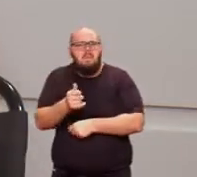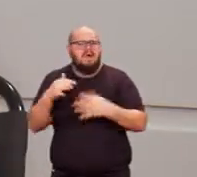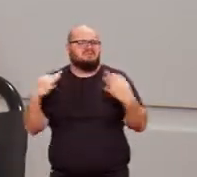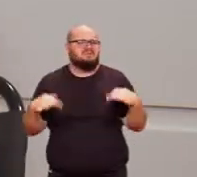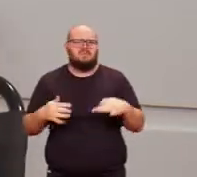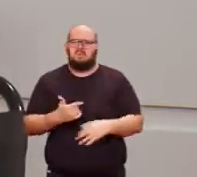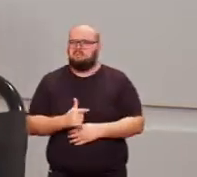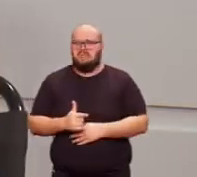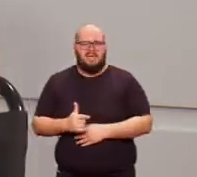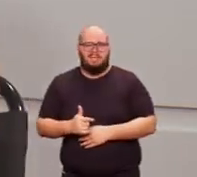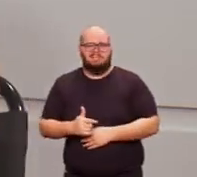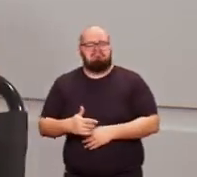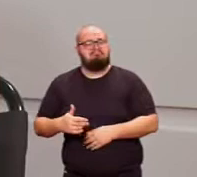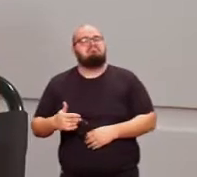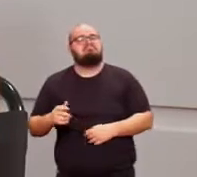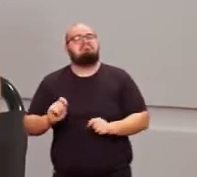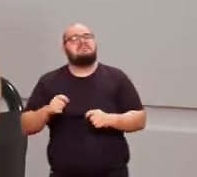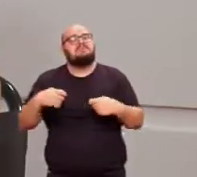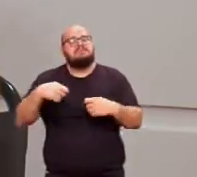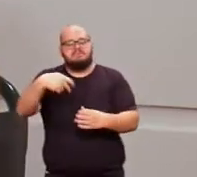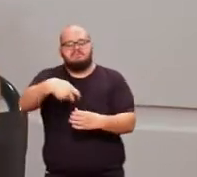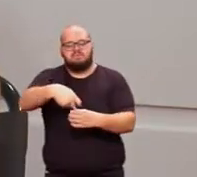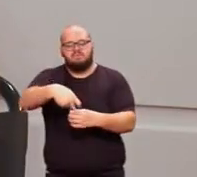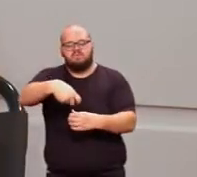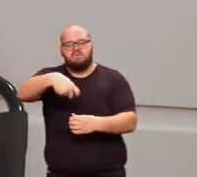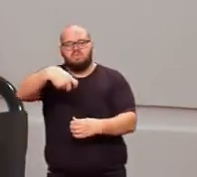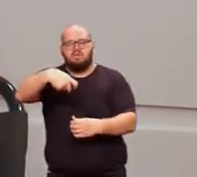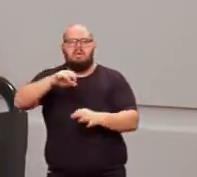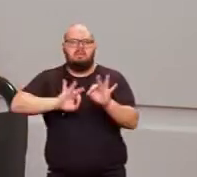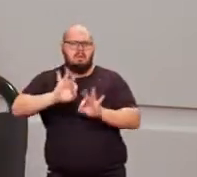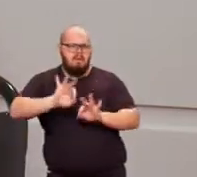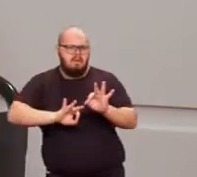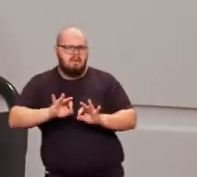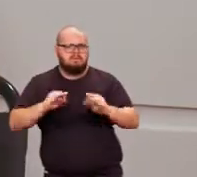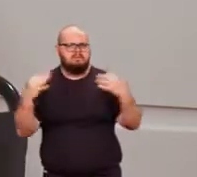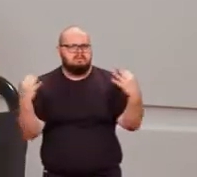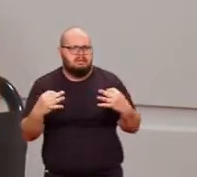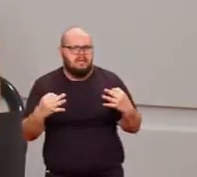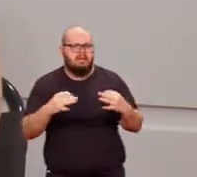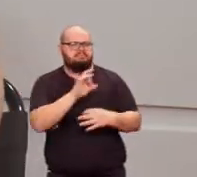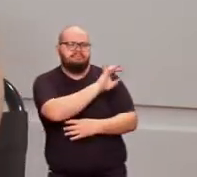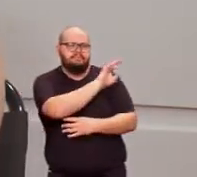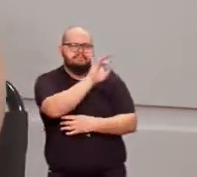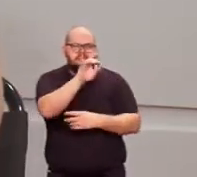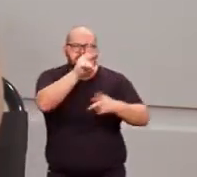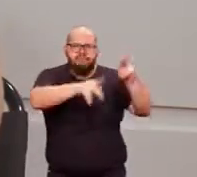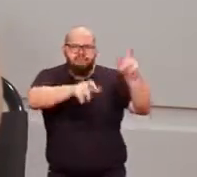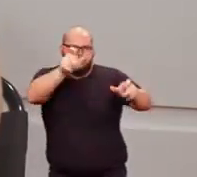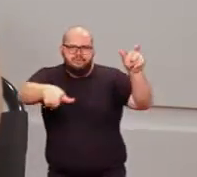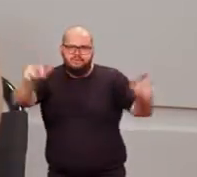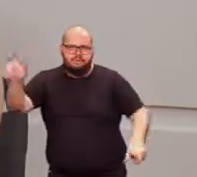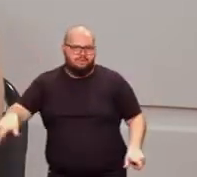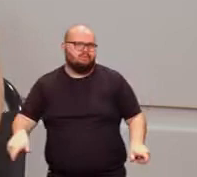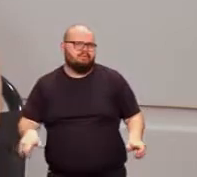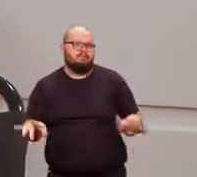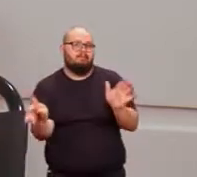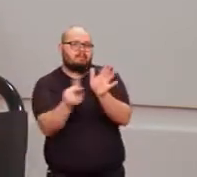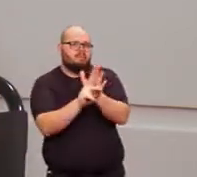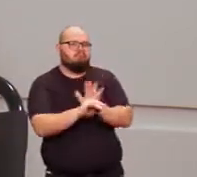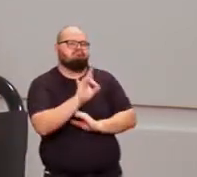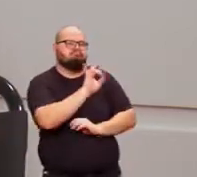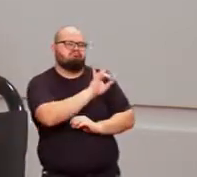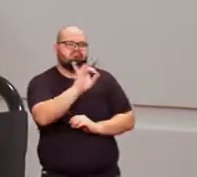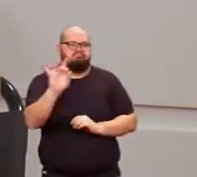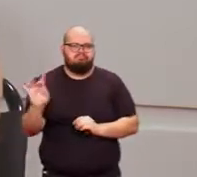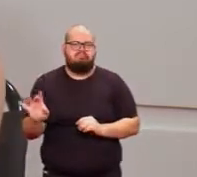praticamente indolor. E a gente, então, precisa delimitar e fazer um planejamento de acordo com a necessidade individual de cada paciente, da sua